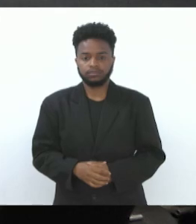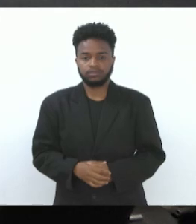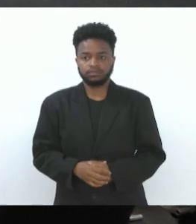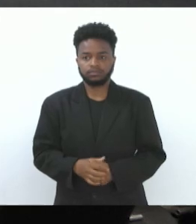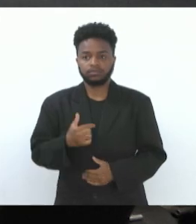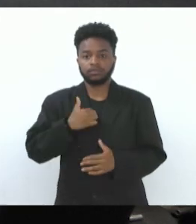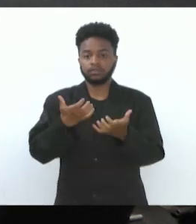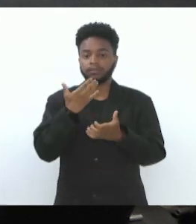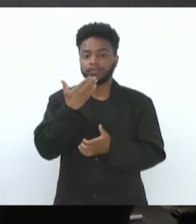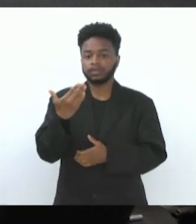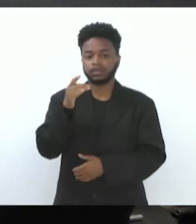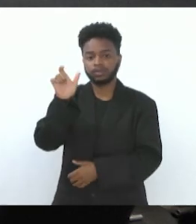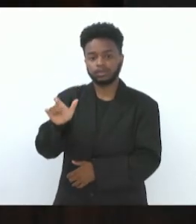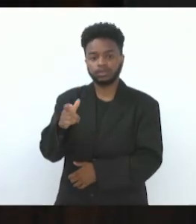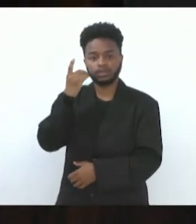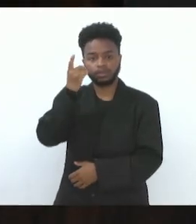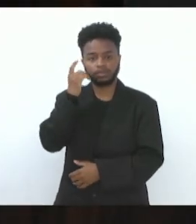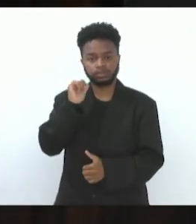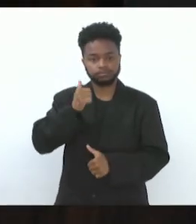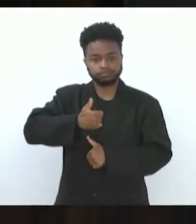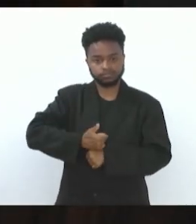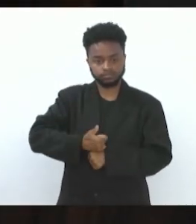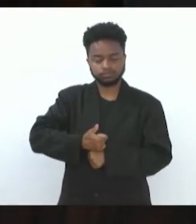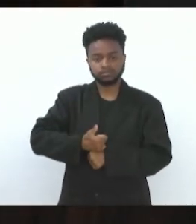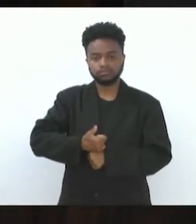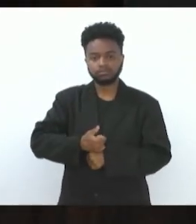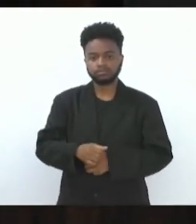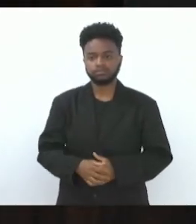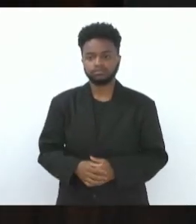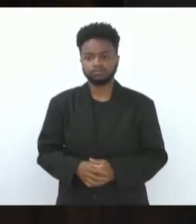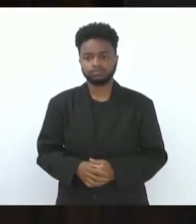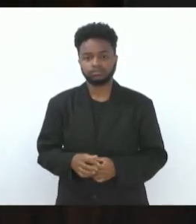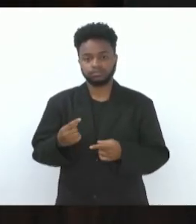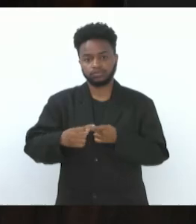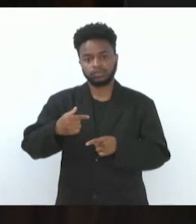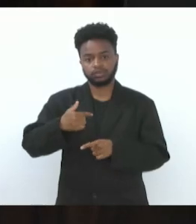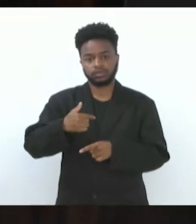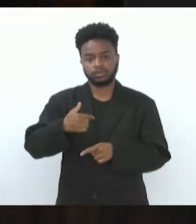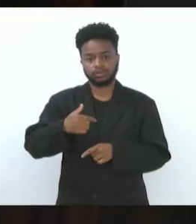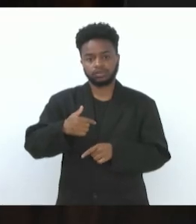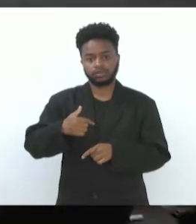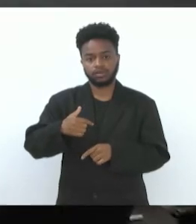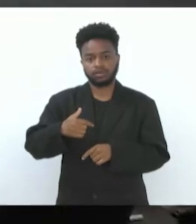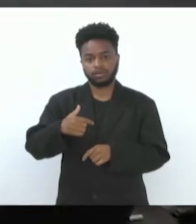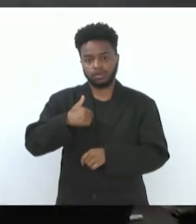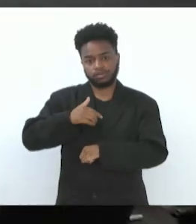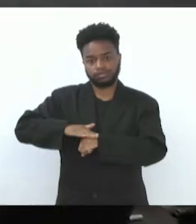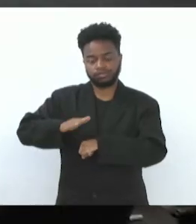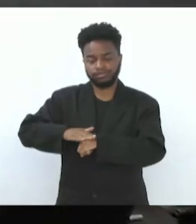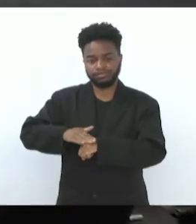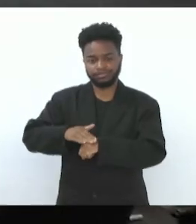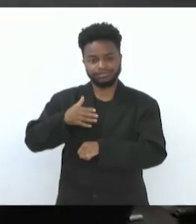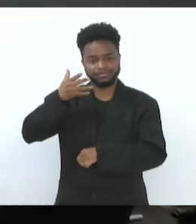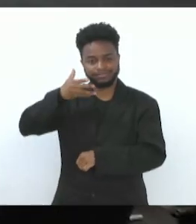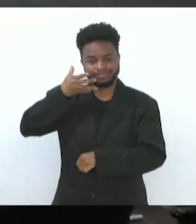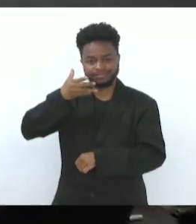Gostaria de solicitar à deputada Índia Armelau que assumisse aqui a presidência, para que a nobre deputada Lucinha pudesse dar uso da palavra.